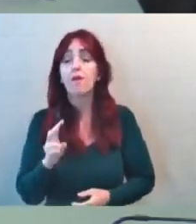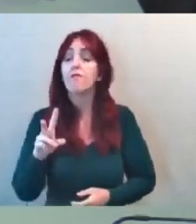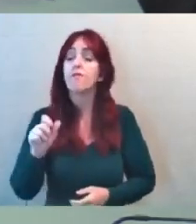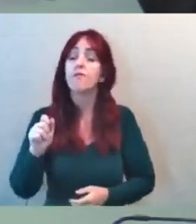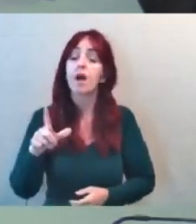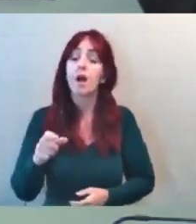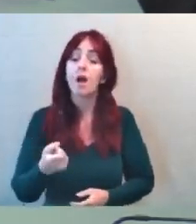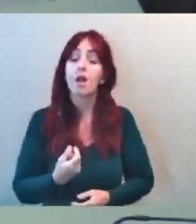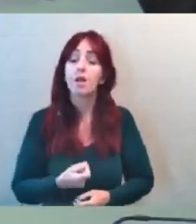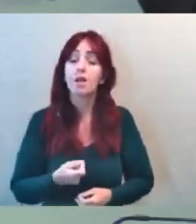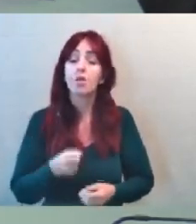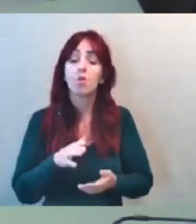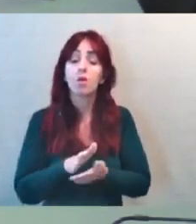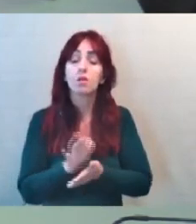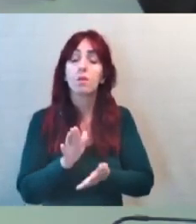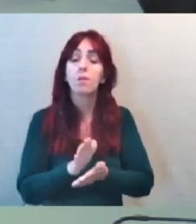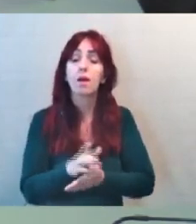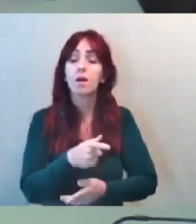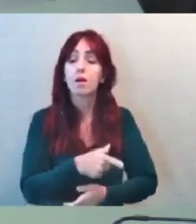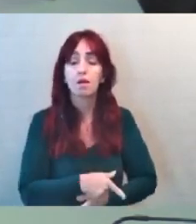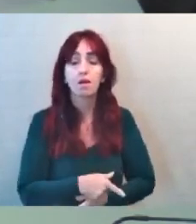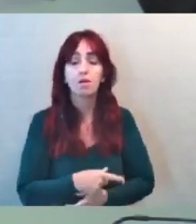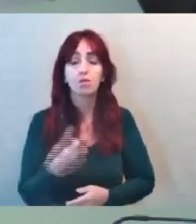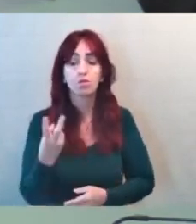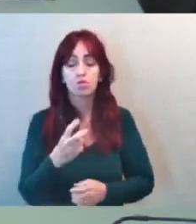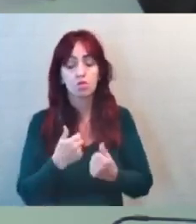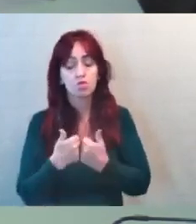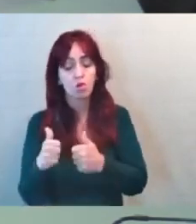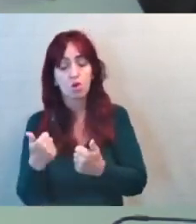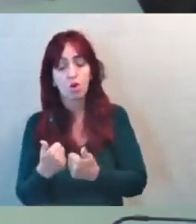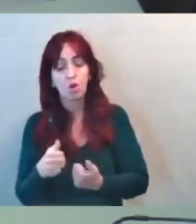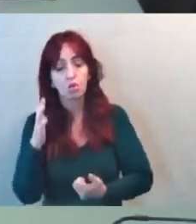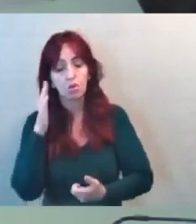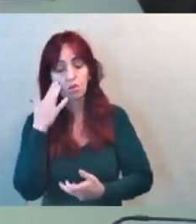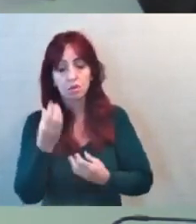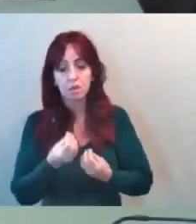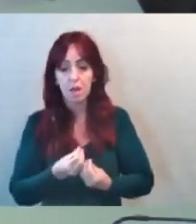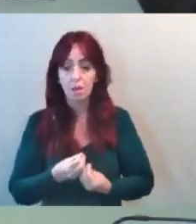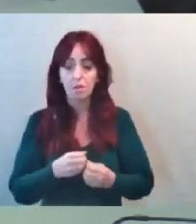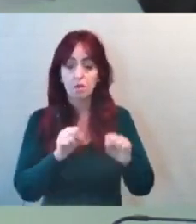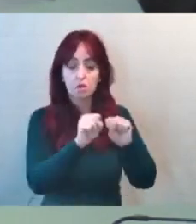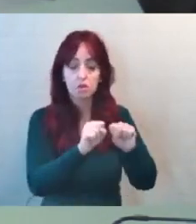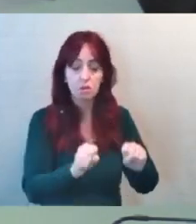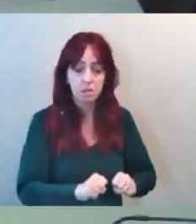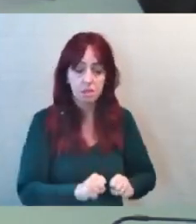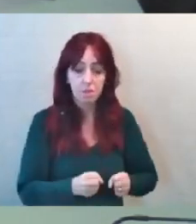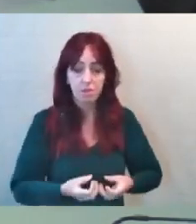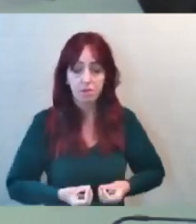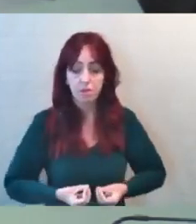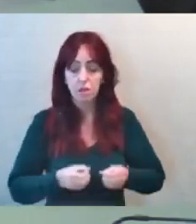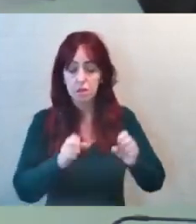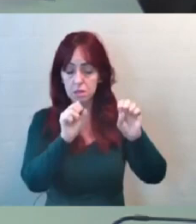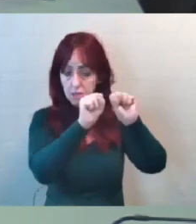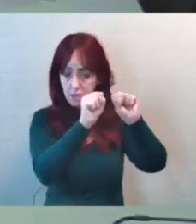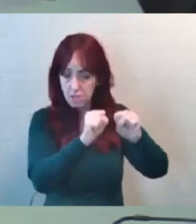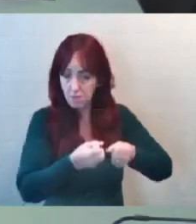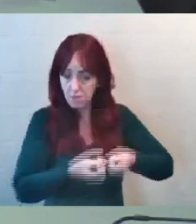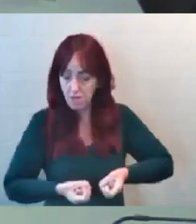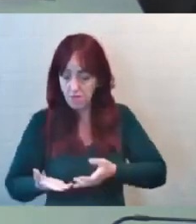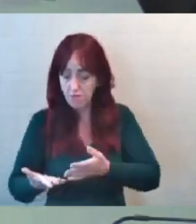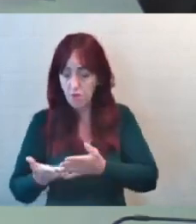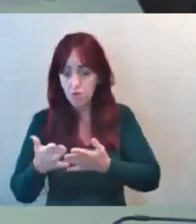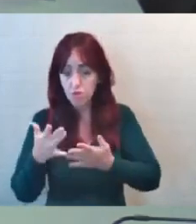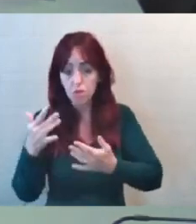está rodando no convencional e no suplementar, você não sabe quanto que o sistema deve de volta, você não consegue ter informação clara